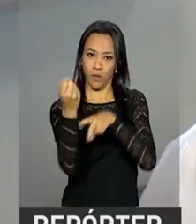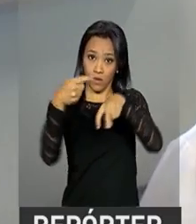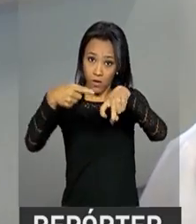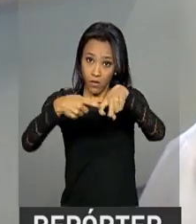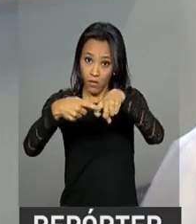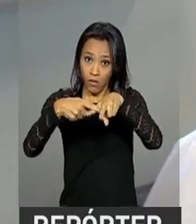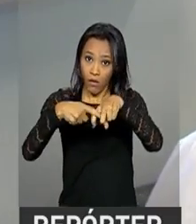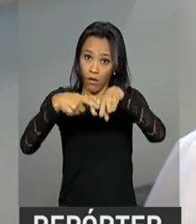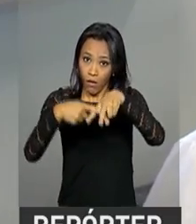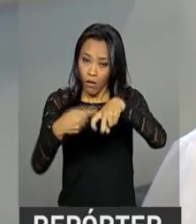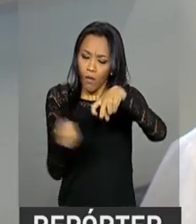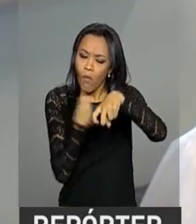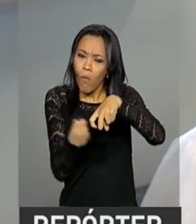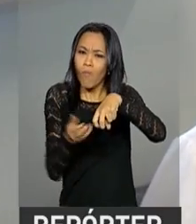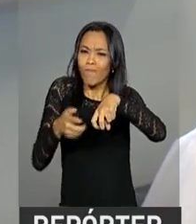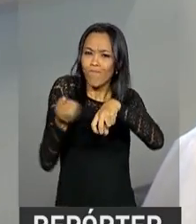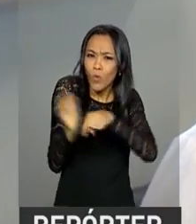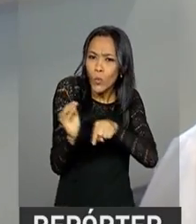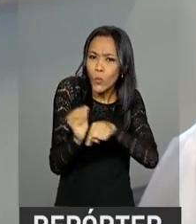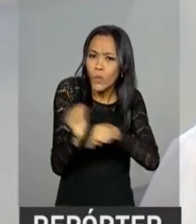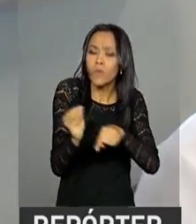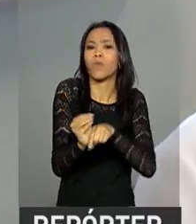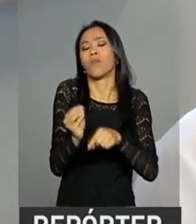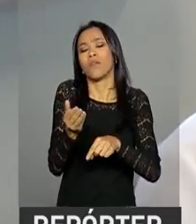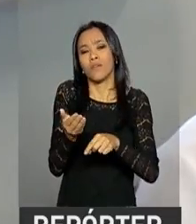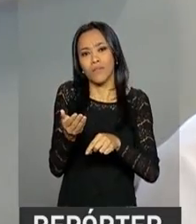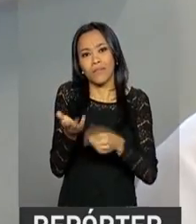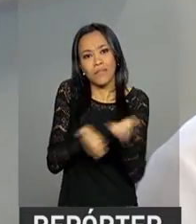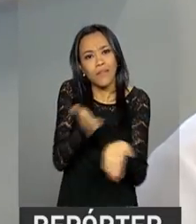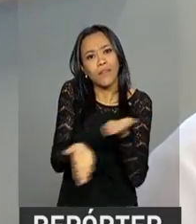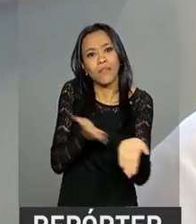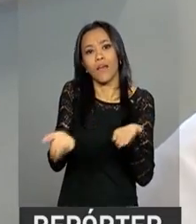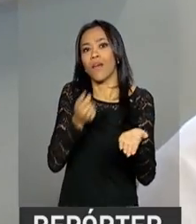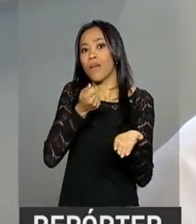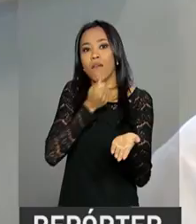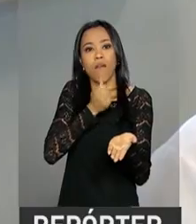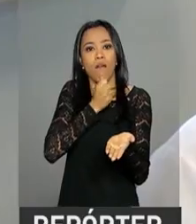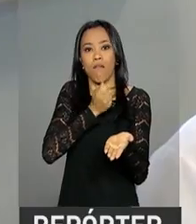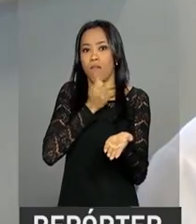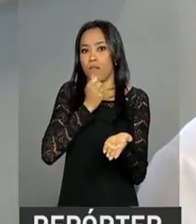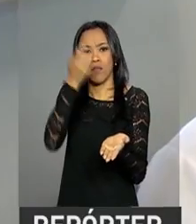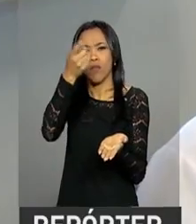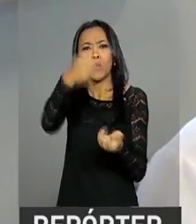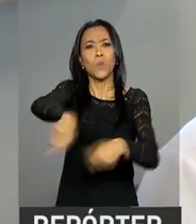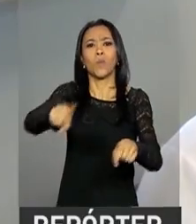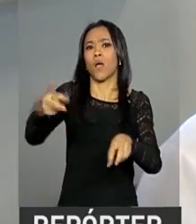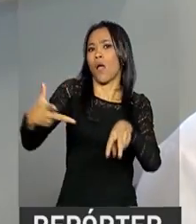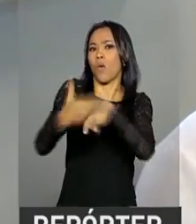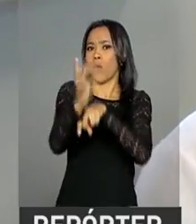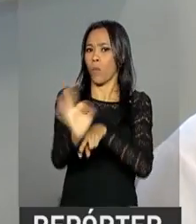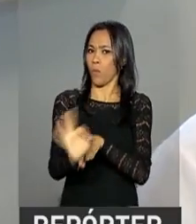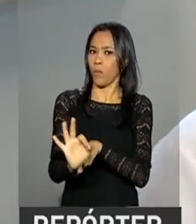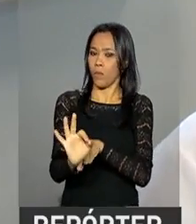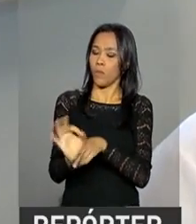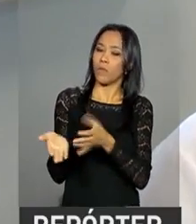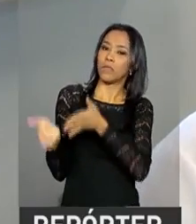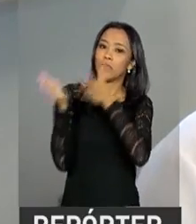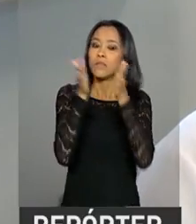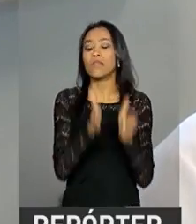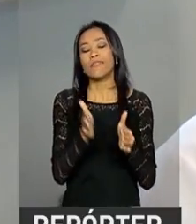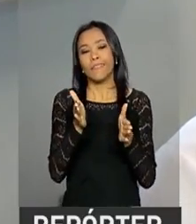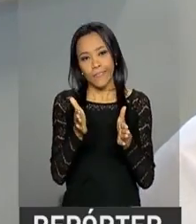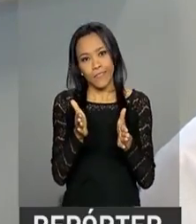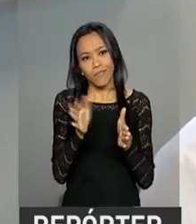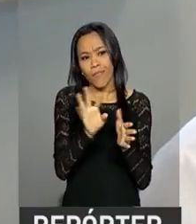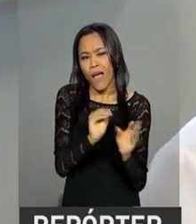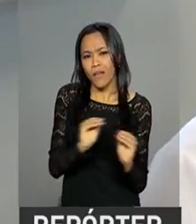atenção e qualidade de vida para os pacientes tratar quem não tem ainda indicação de cirurgia né e tentar